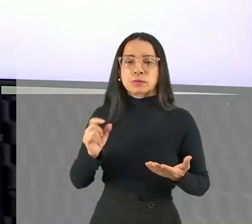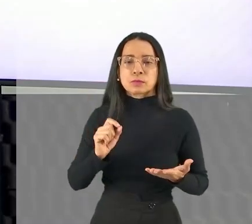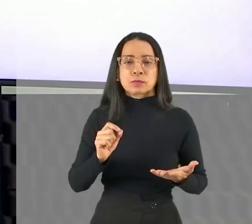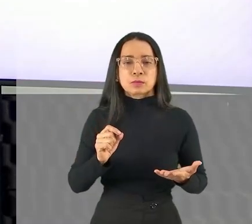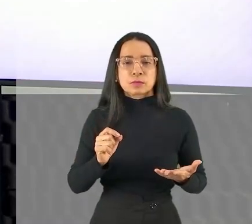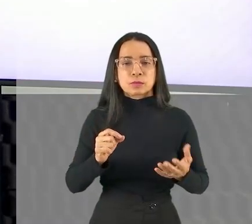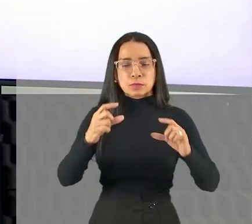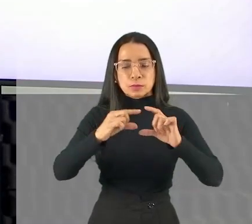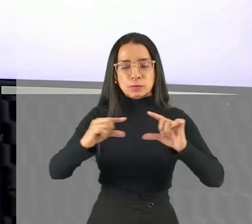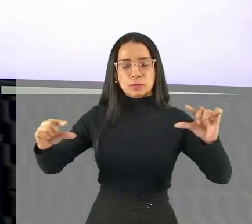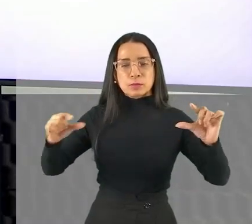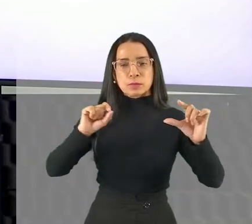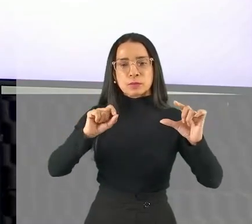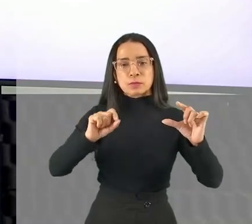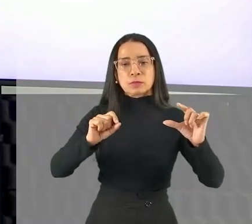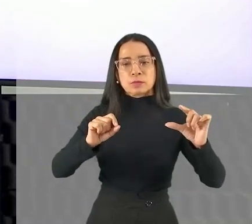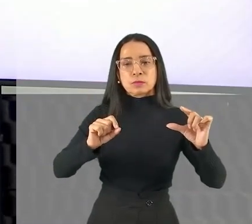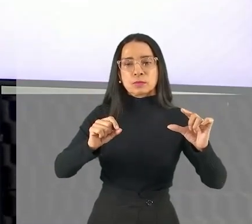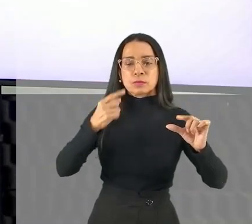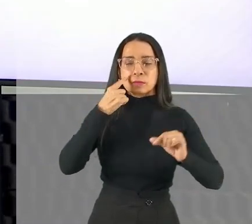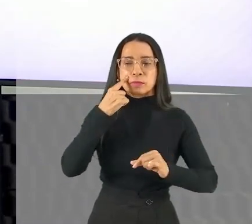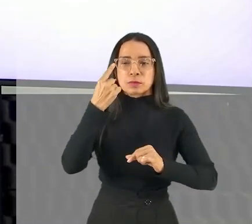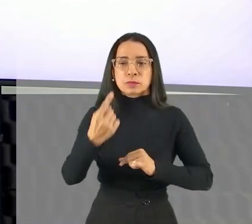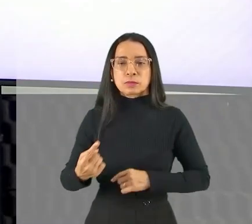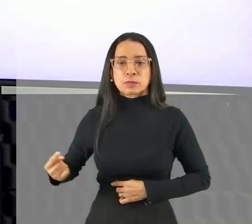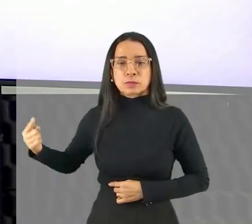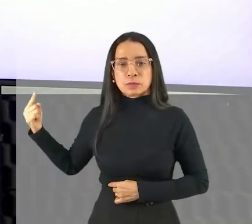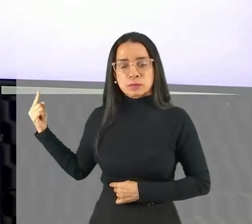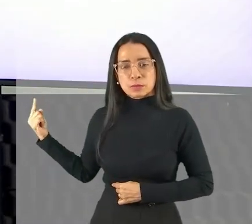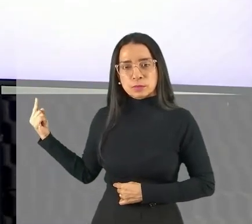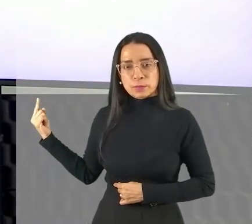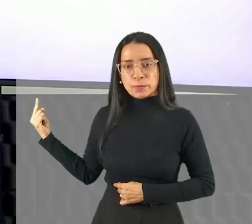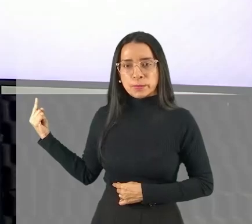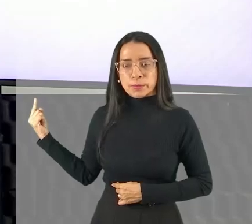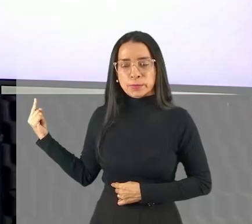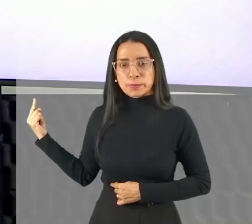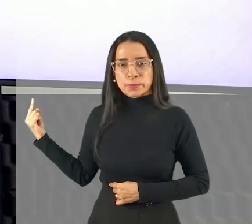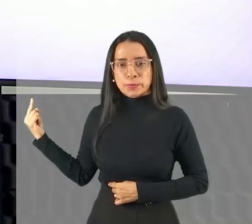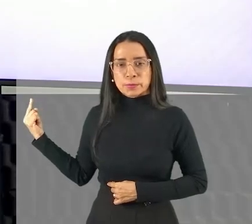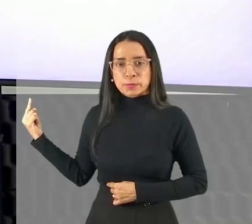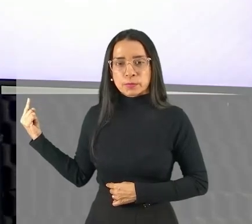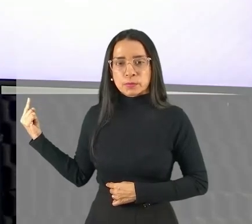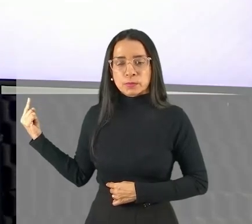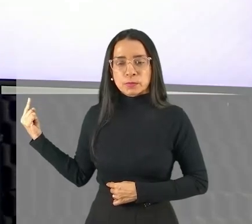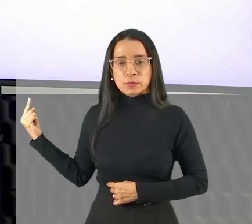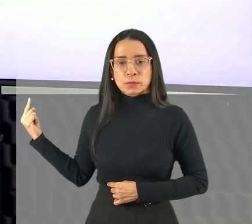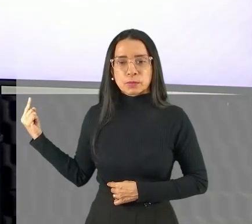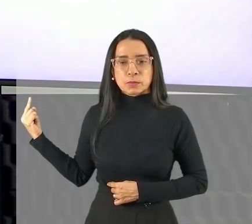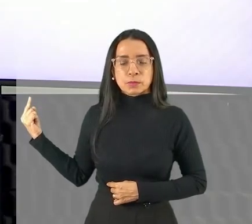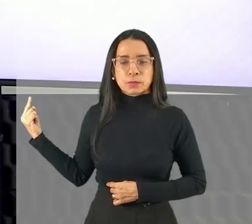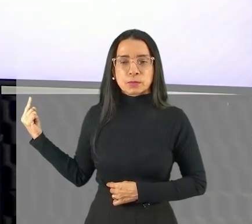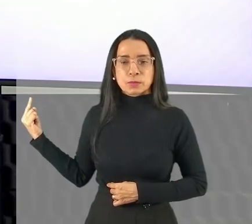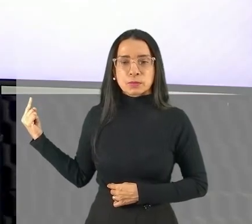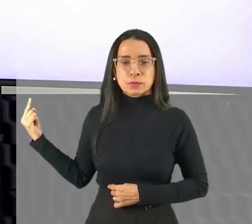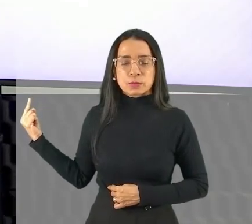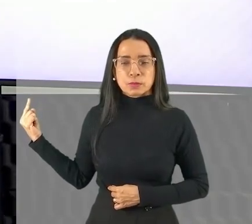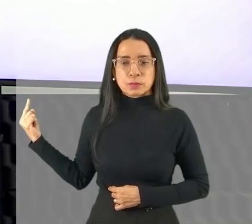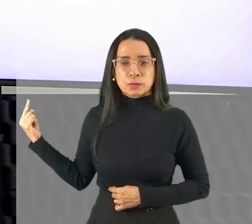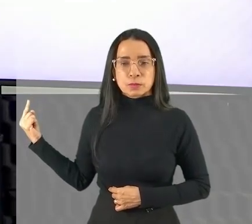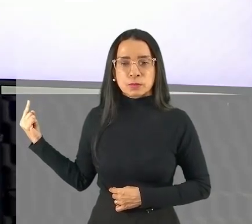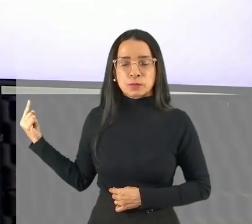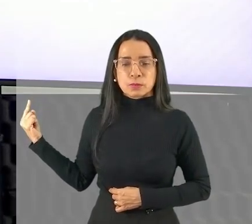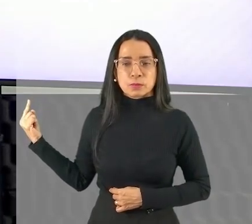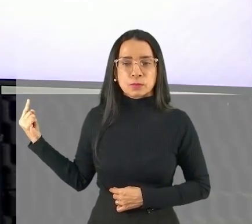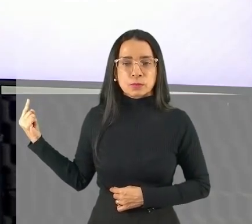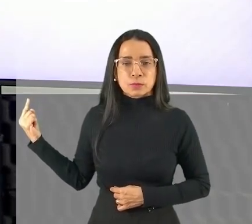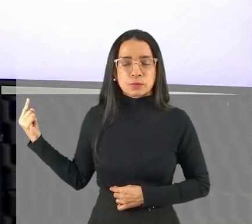vai para o enunciado em que afirma: o uso de citação e de dados estatísticos neste texto tem o objetivo